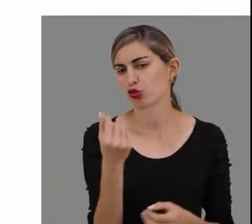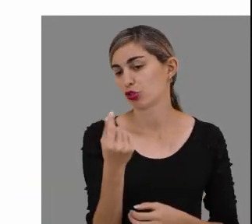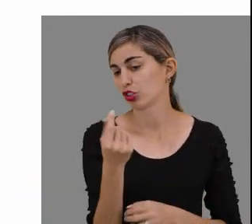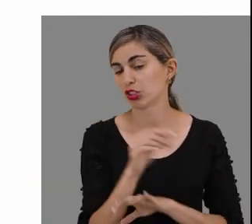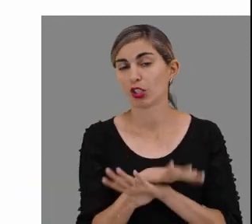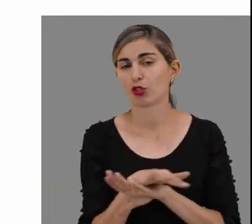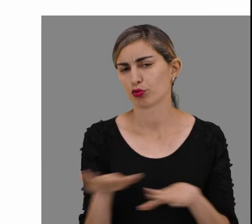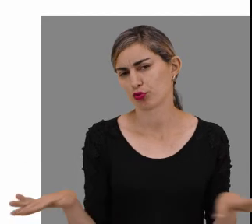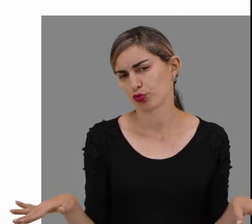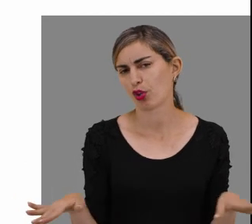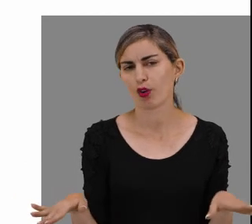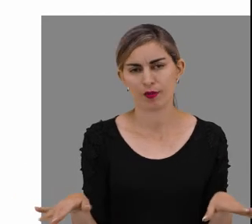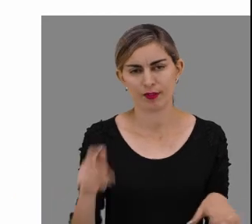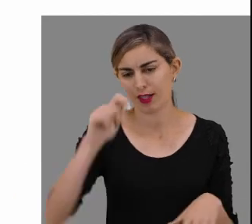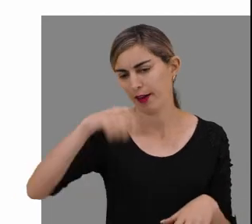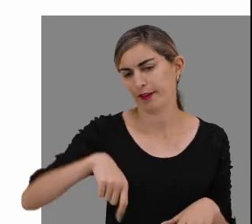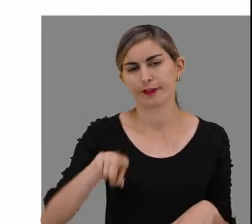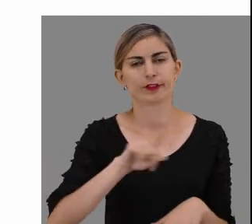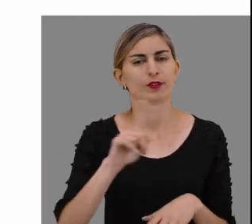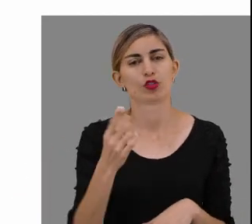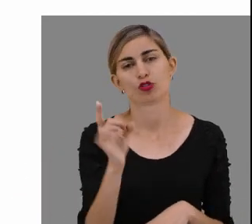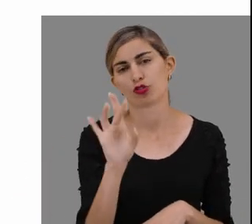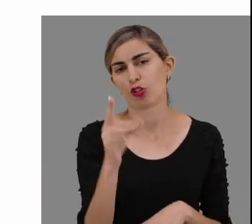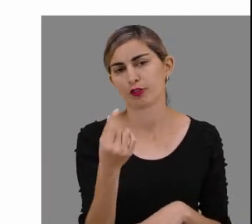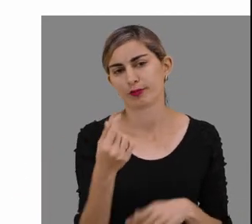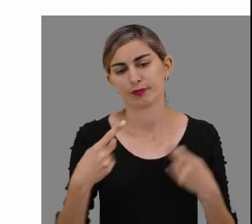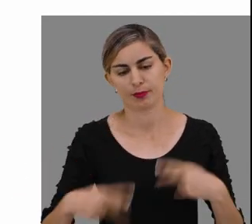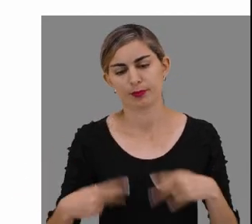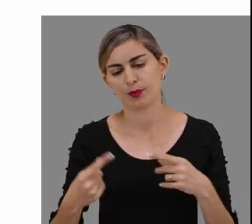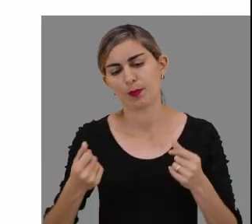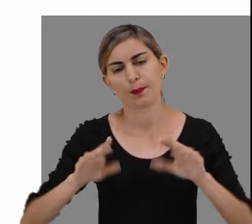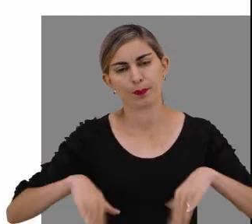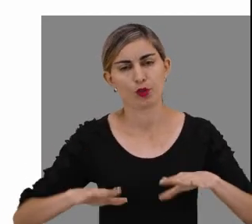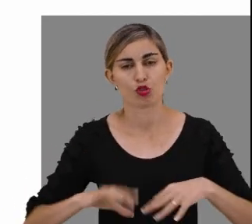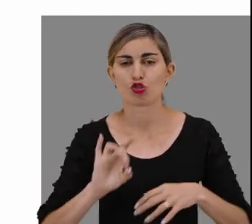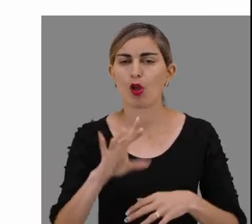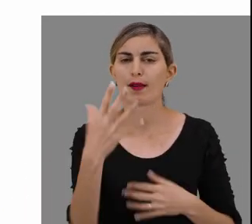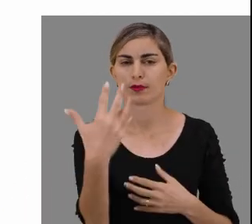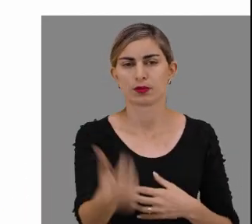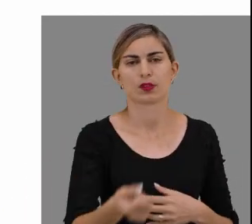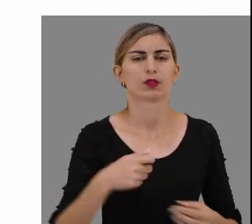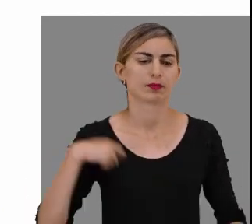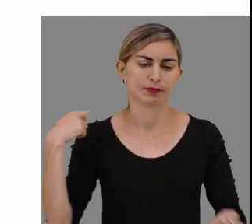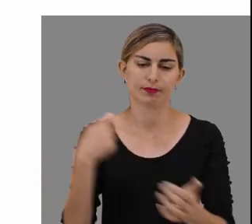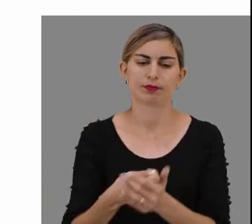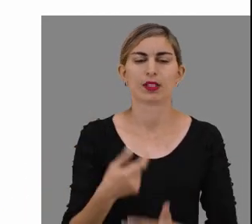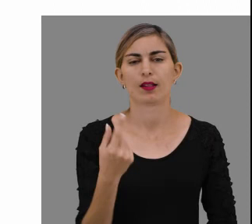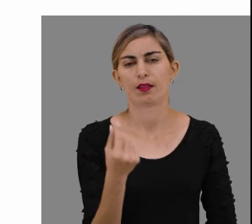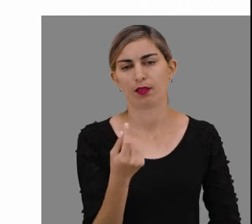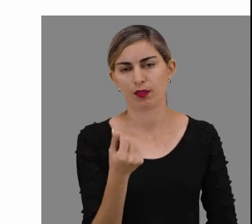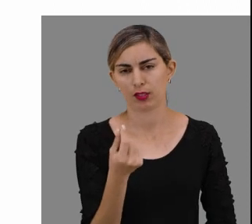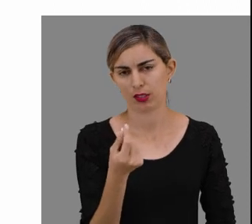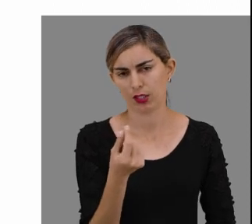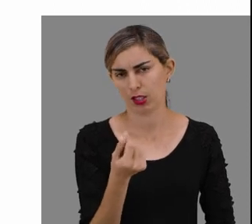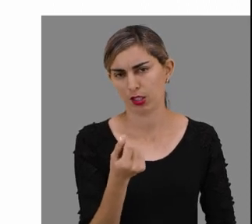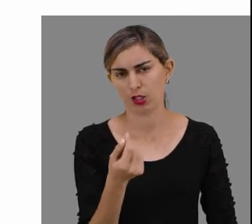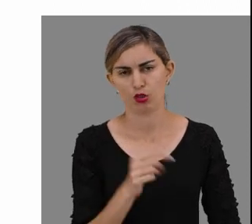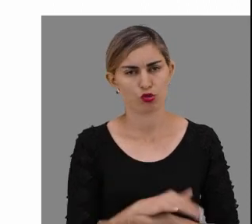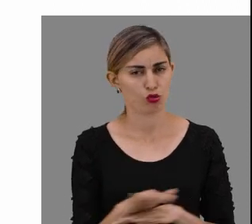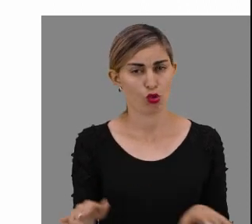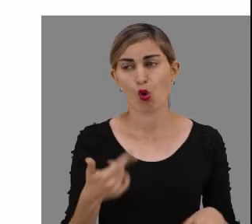retornar apenas dinheiro. Significa dizer que o nosso prato promocional só vai aceitar como forma de